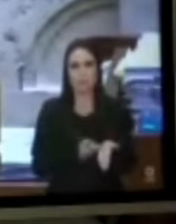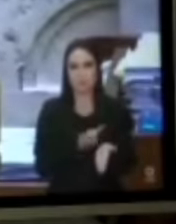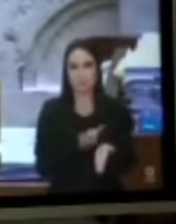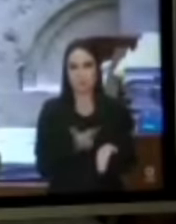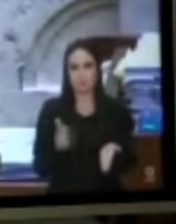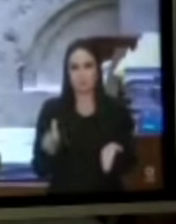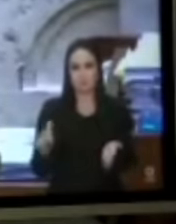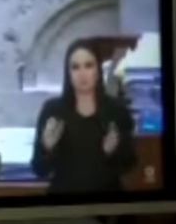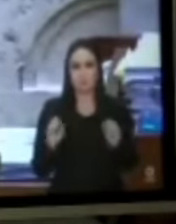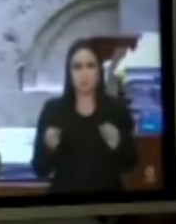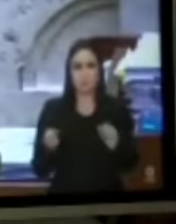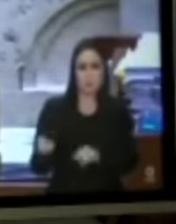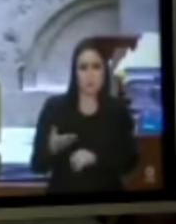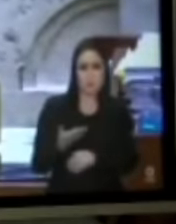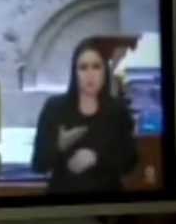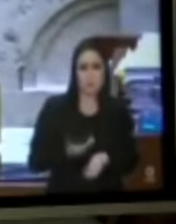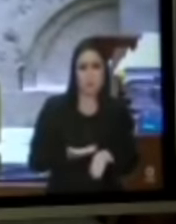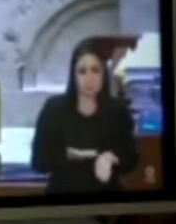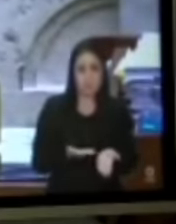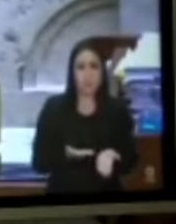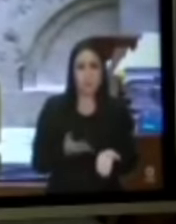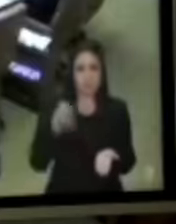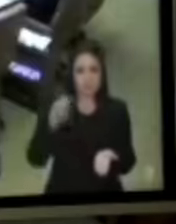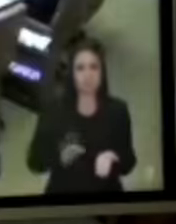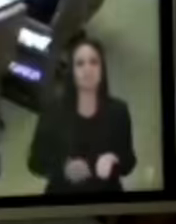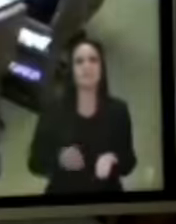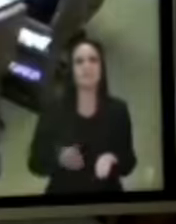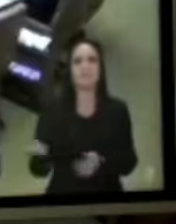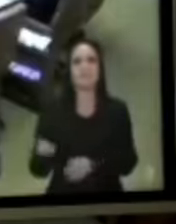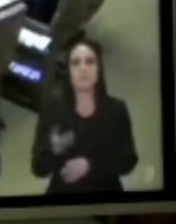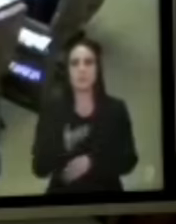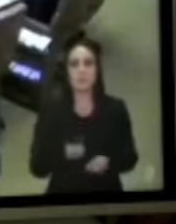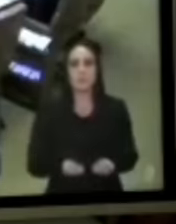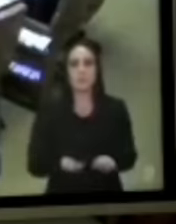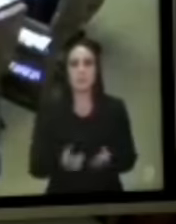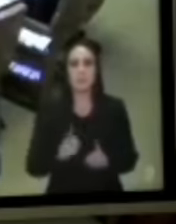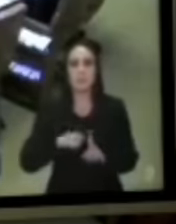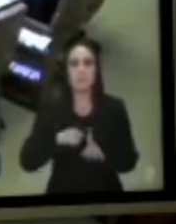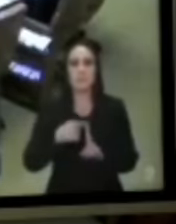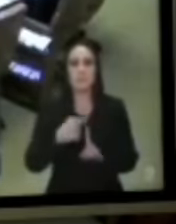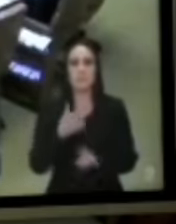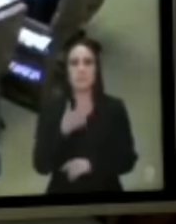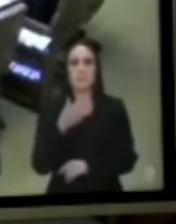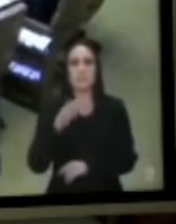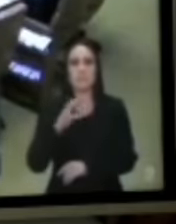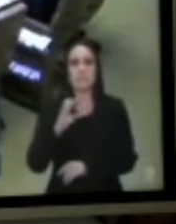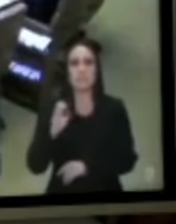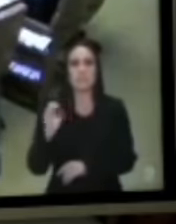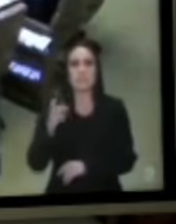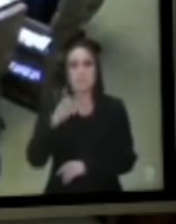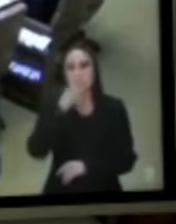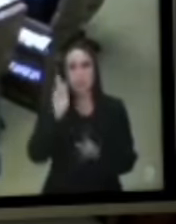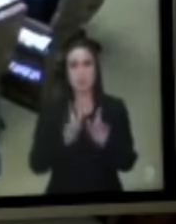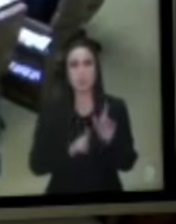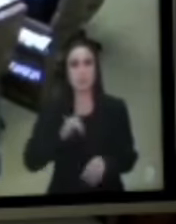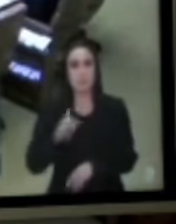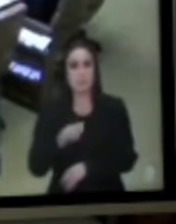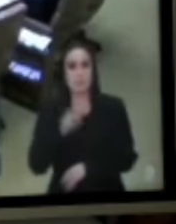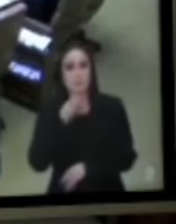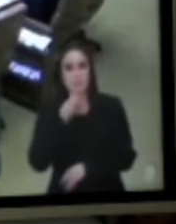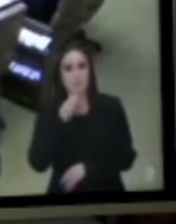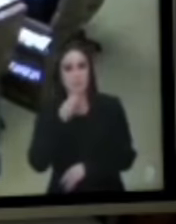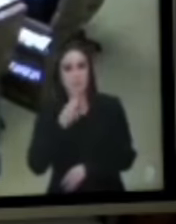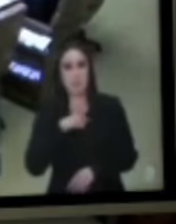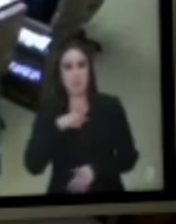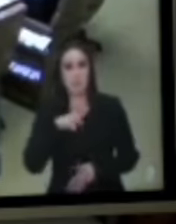renovar a oferta com certeza fica Renovada a oferta a mais de 600 Pessoas que preferem responder à ação